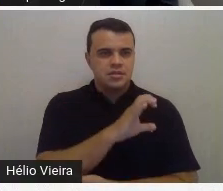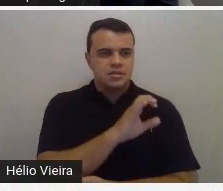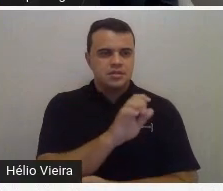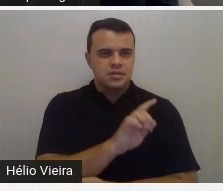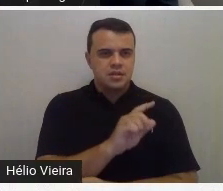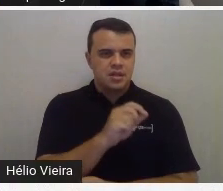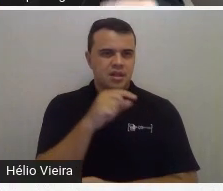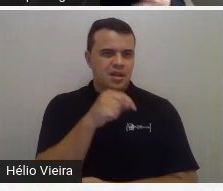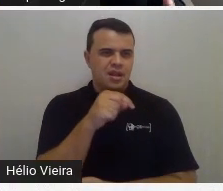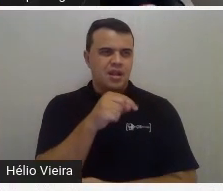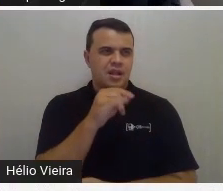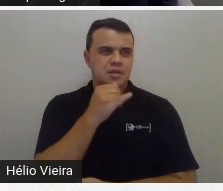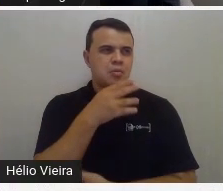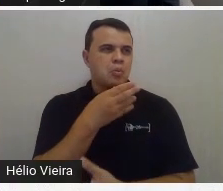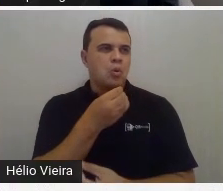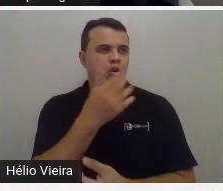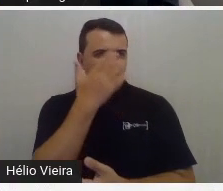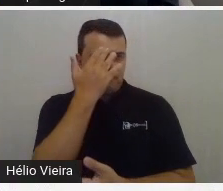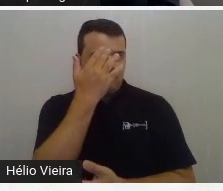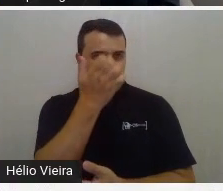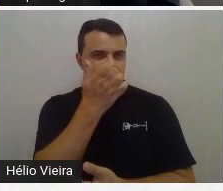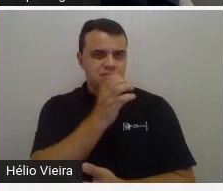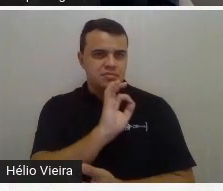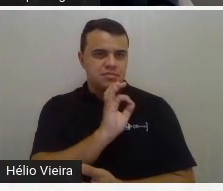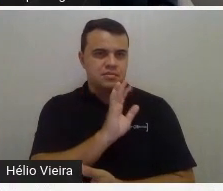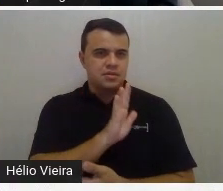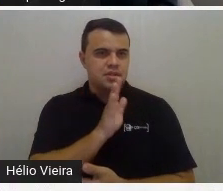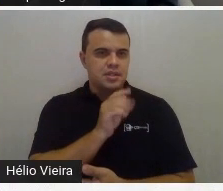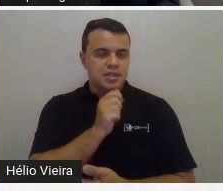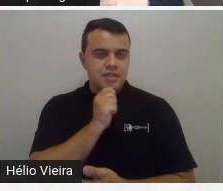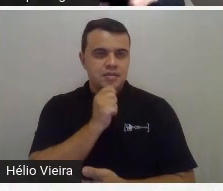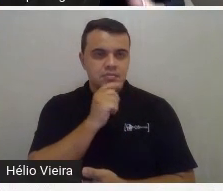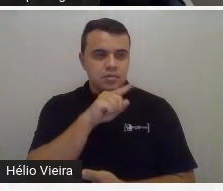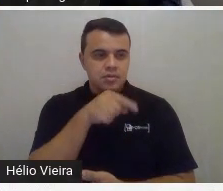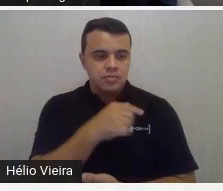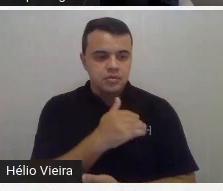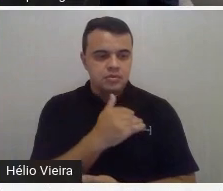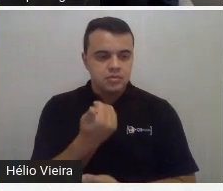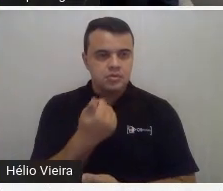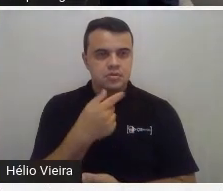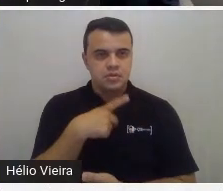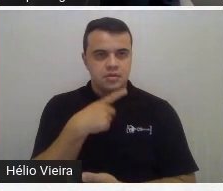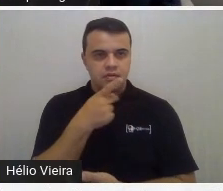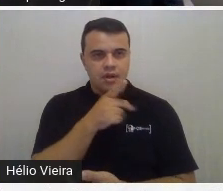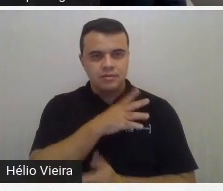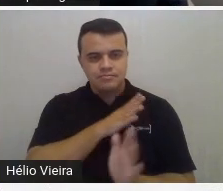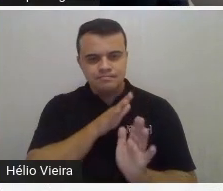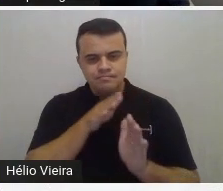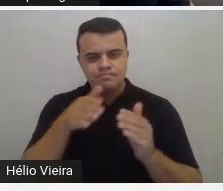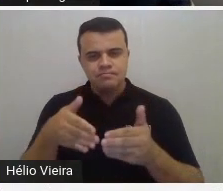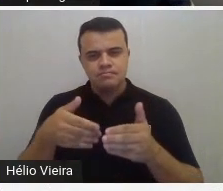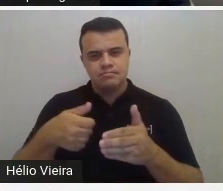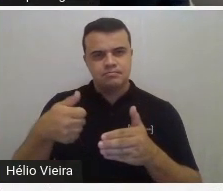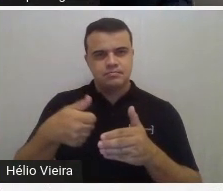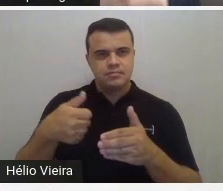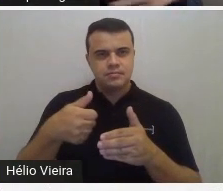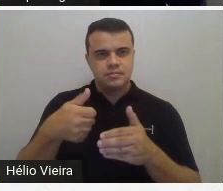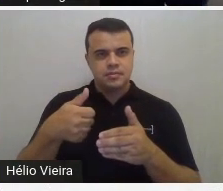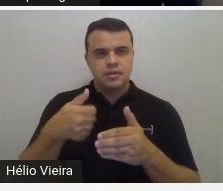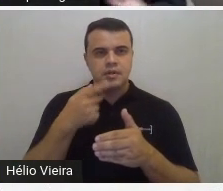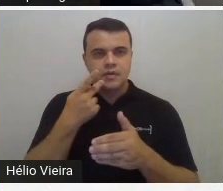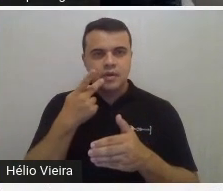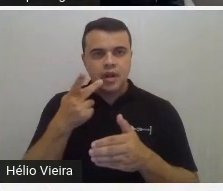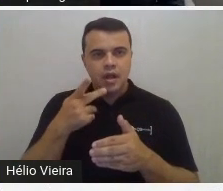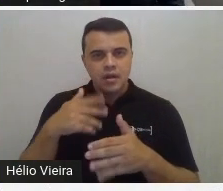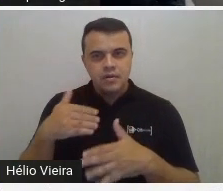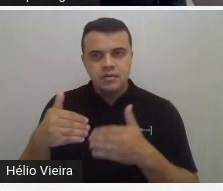vamos dizer assim, reconhecido ainda em vida, né, mas depois da sua morte vai ser a figura central para a